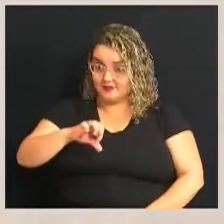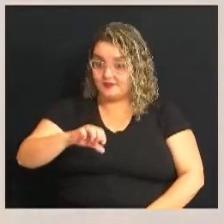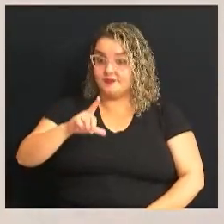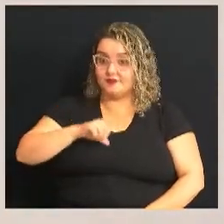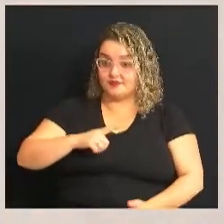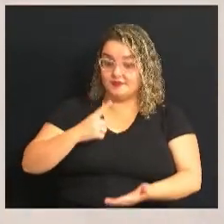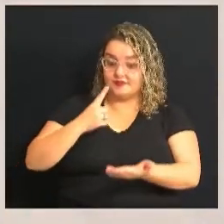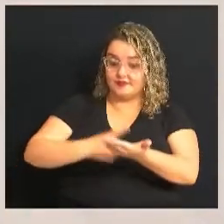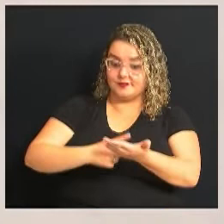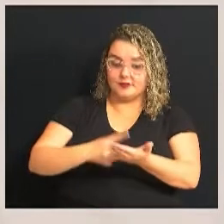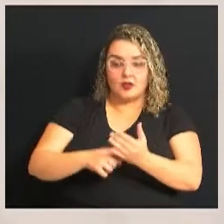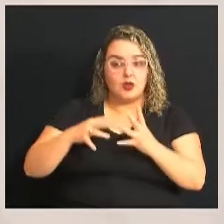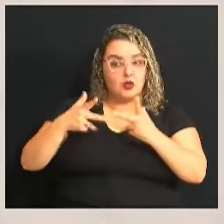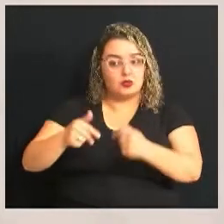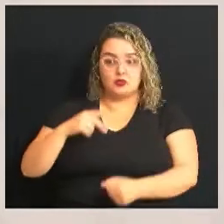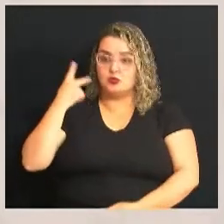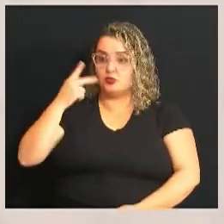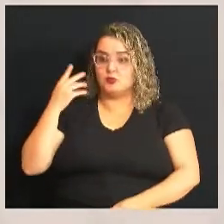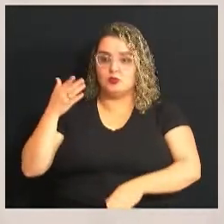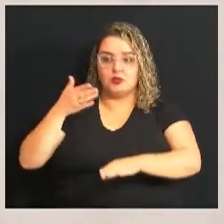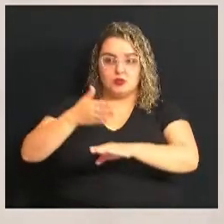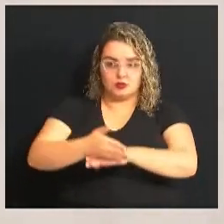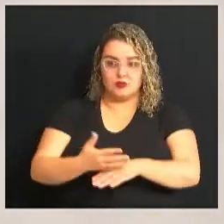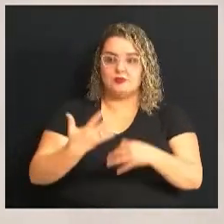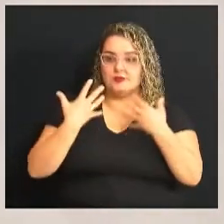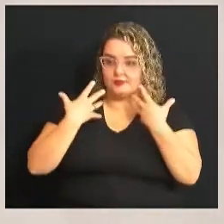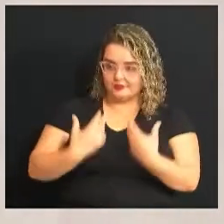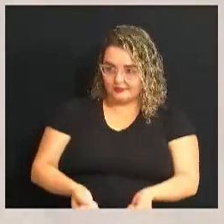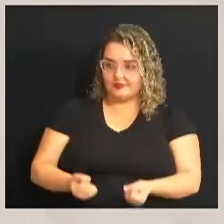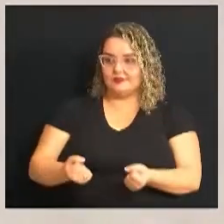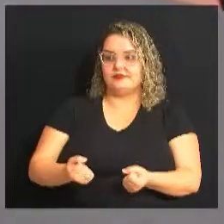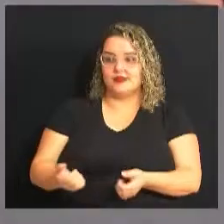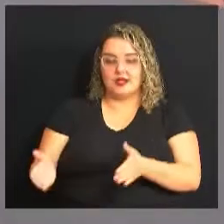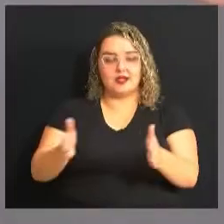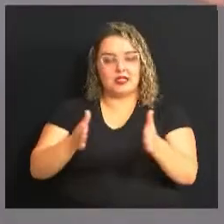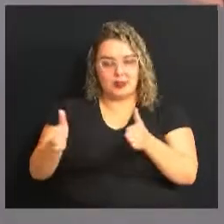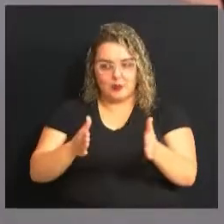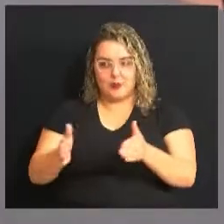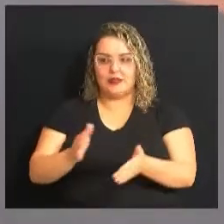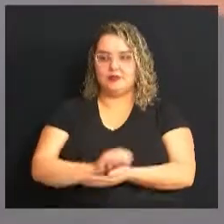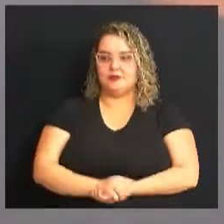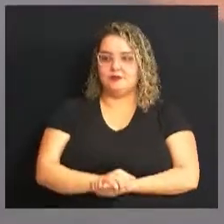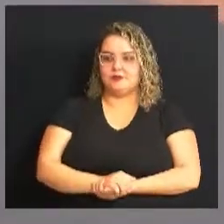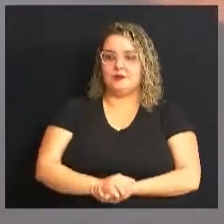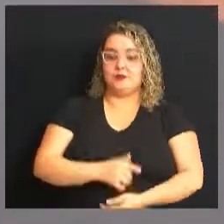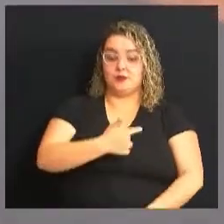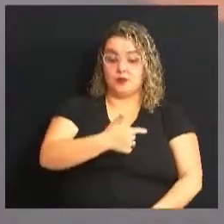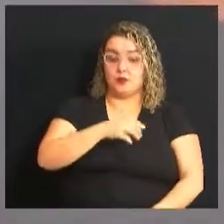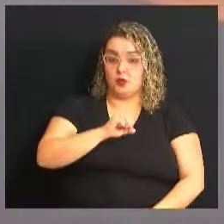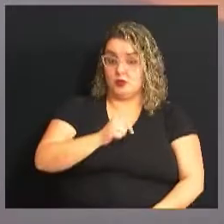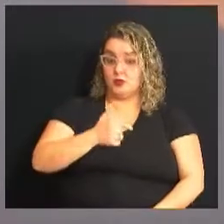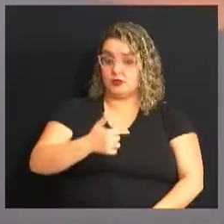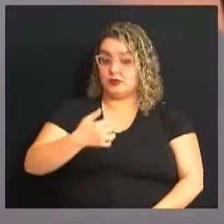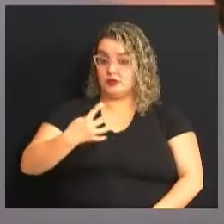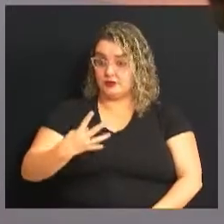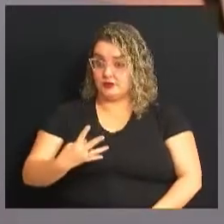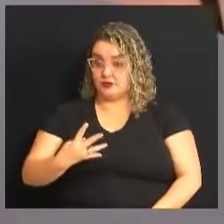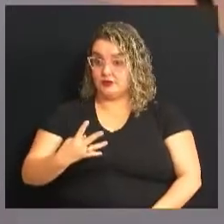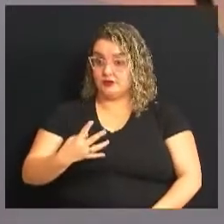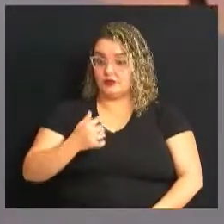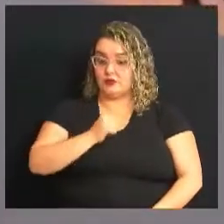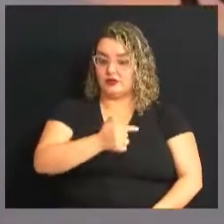de todos os parlamentares que tomaram posse até o momento. Em 224 anos de